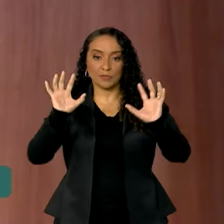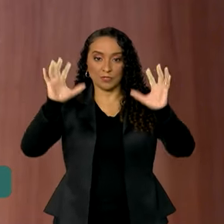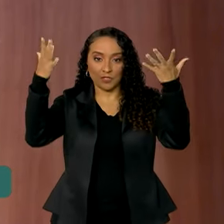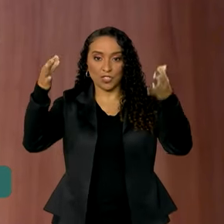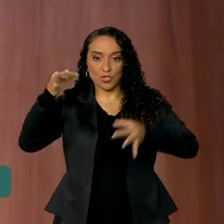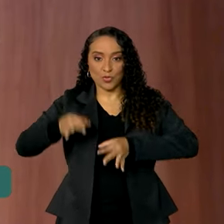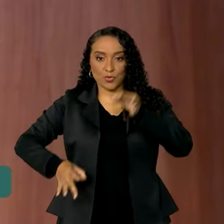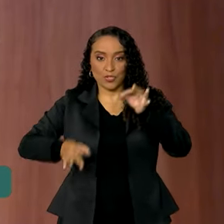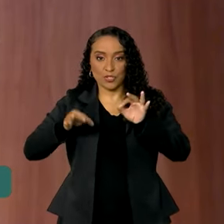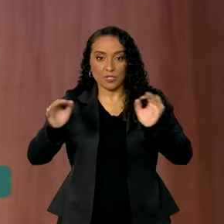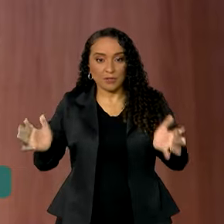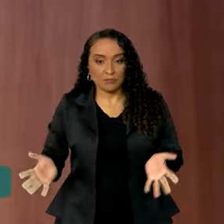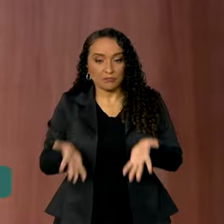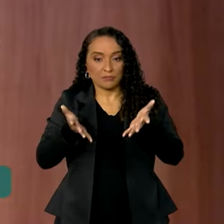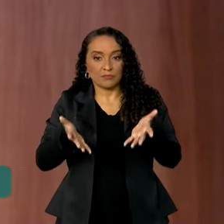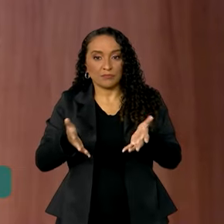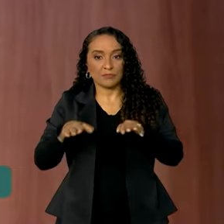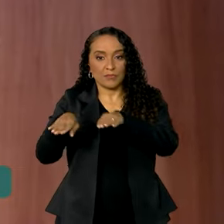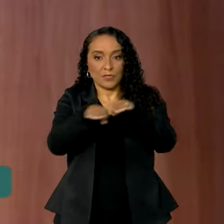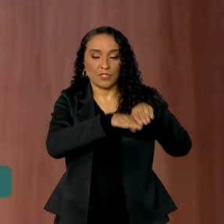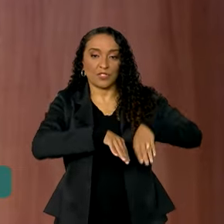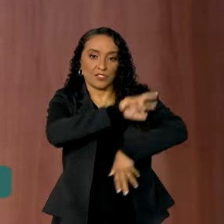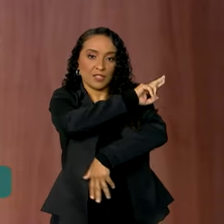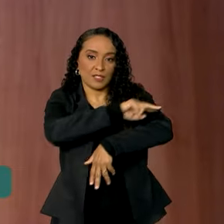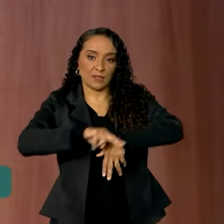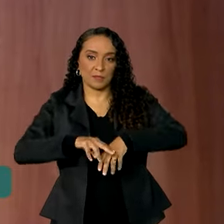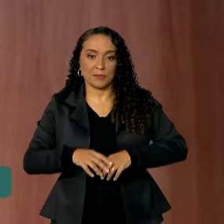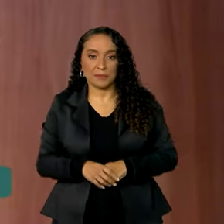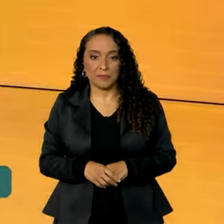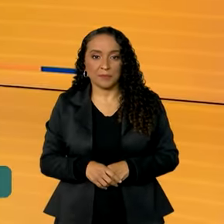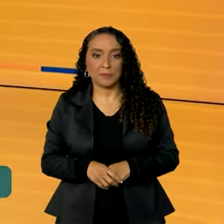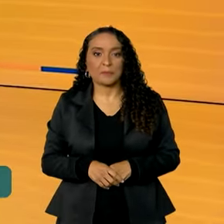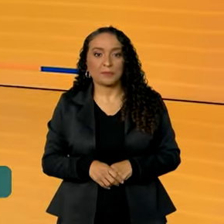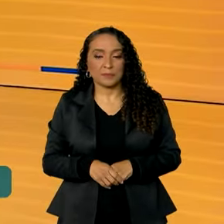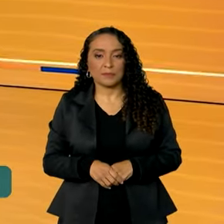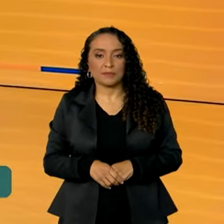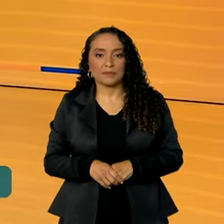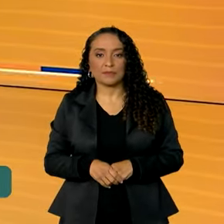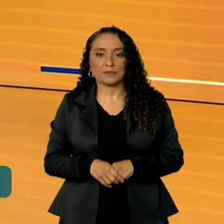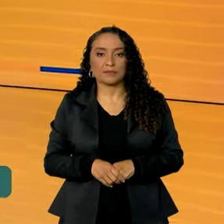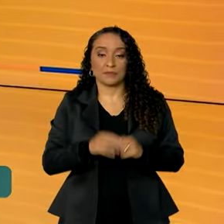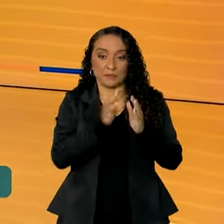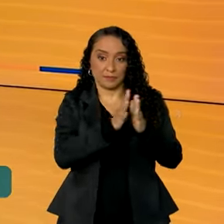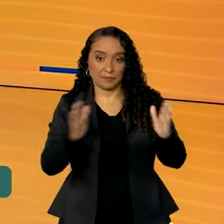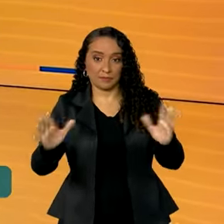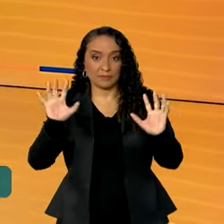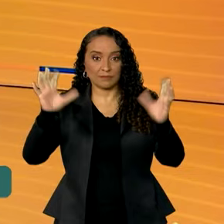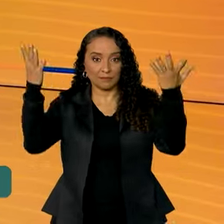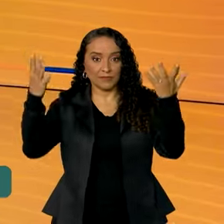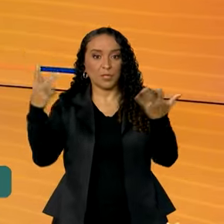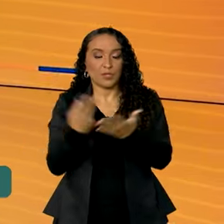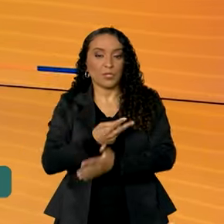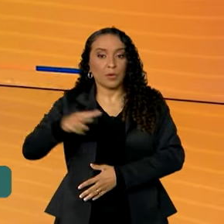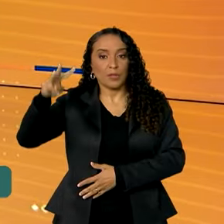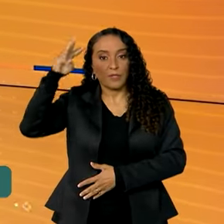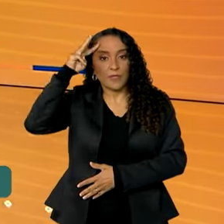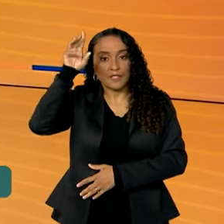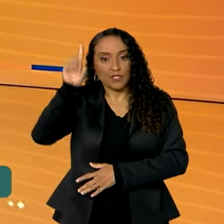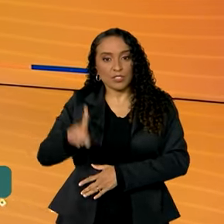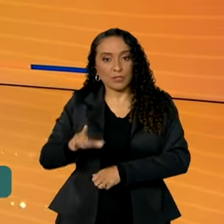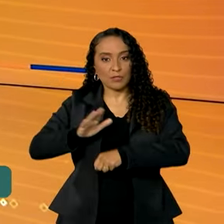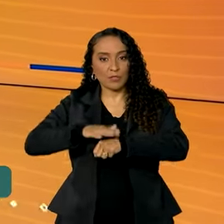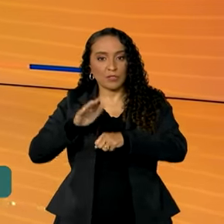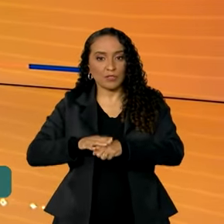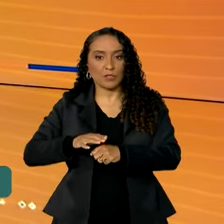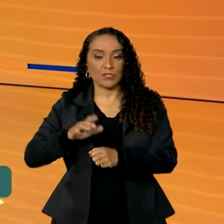evento Justiça e Promoção da Igualdade Racial. Durante esse encontro, realizado na terça-feira, a diretora de